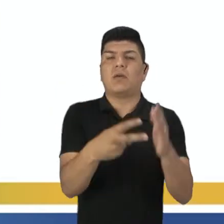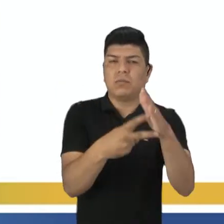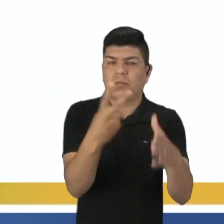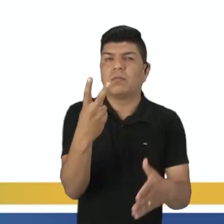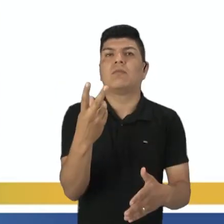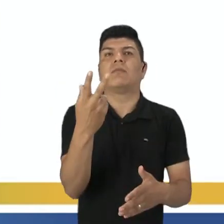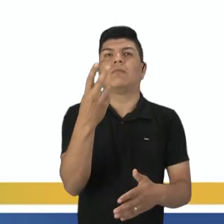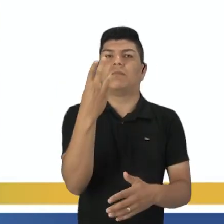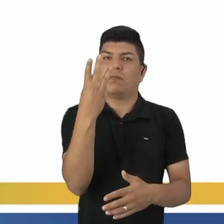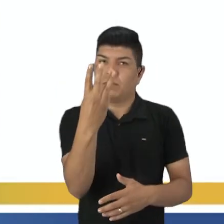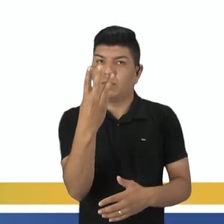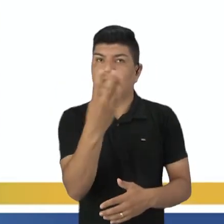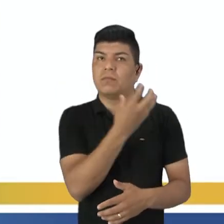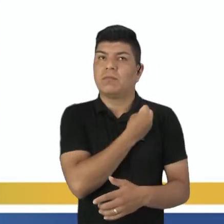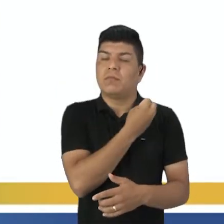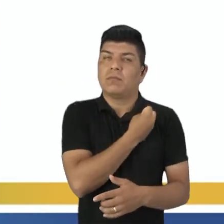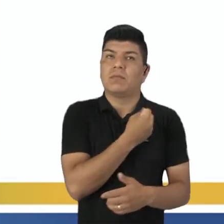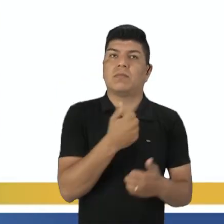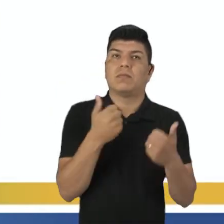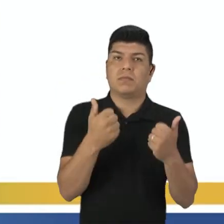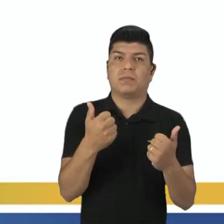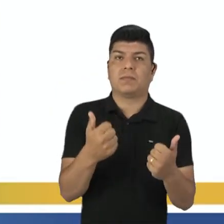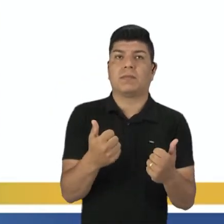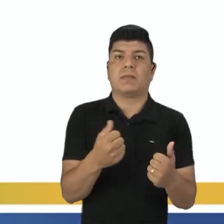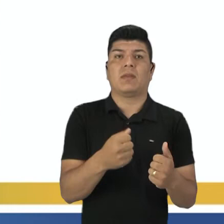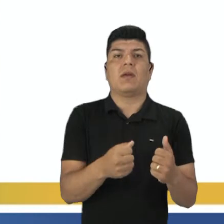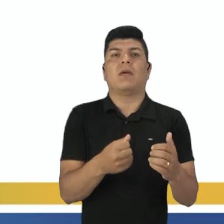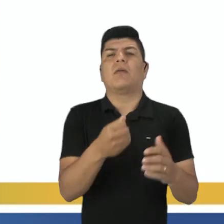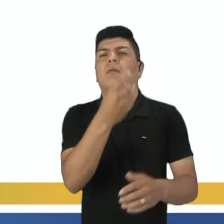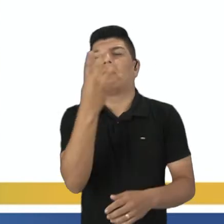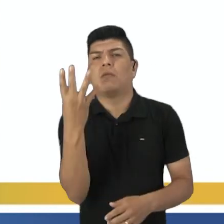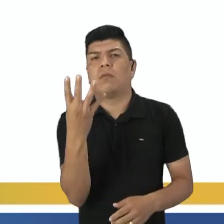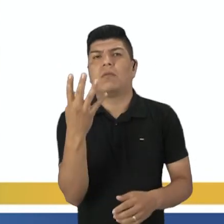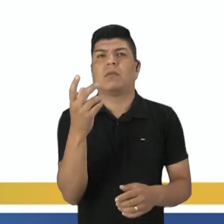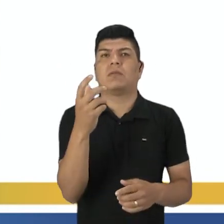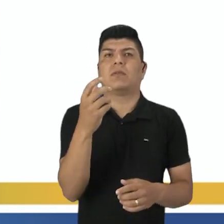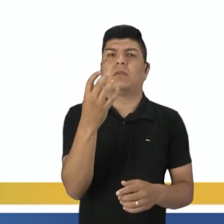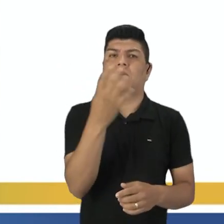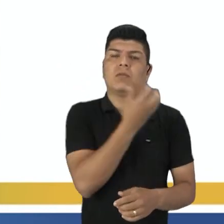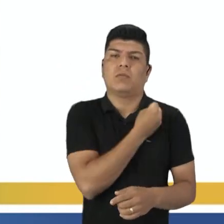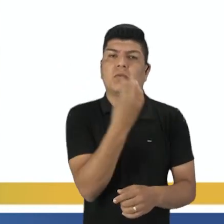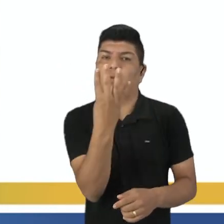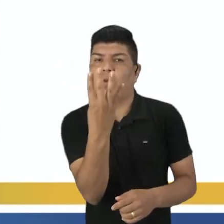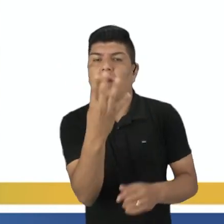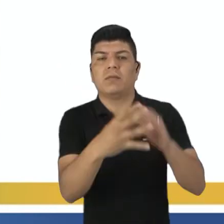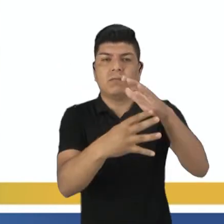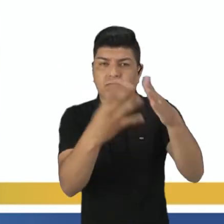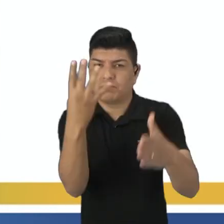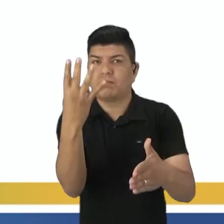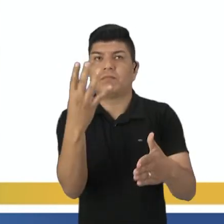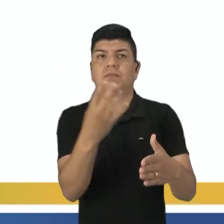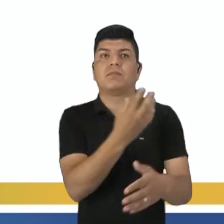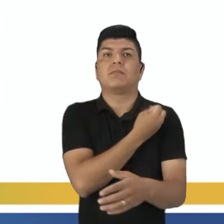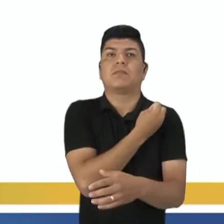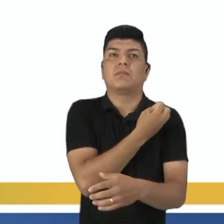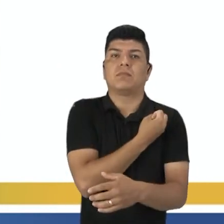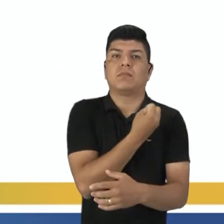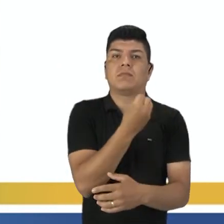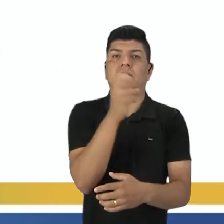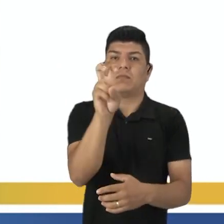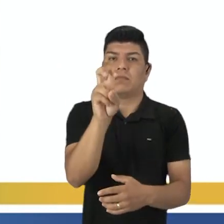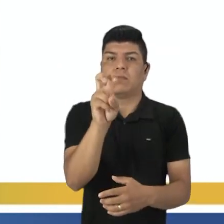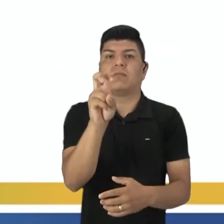vezes. Observe lá a frequência absoluta, né? Então, quantas vezes apareceu o somatório 4? 4 vezes. Quantas vezes apareceu o